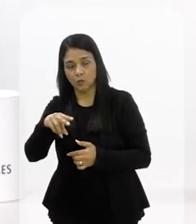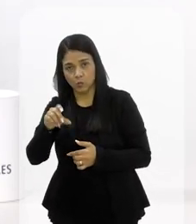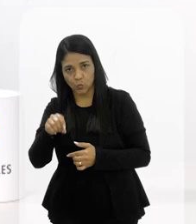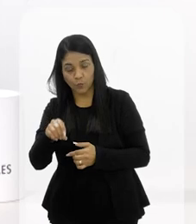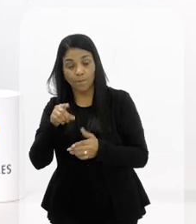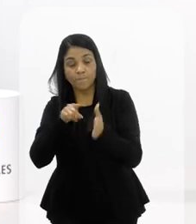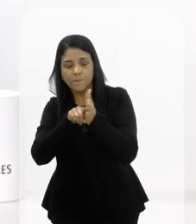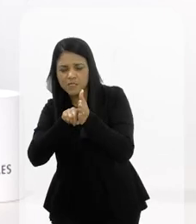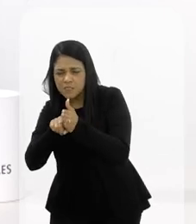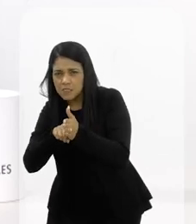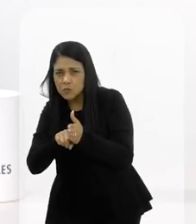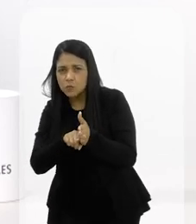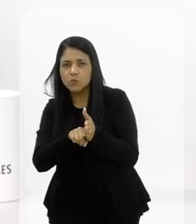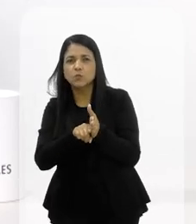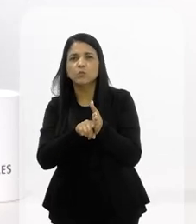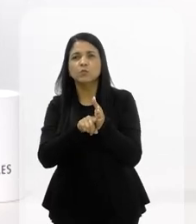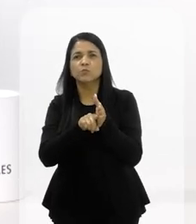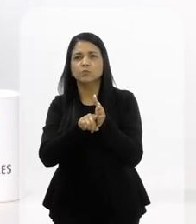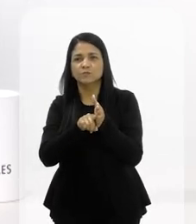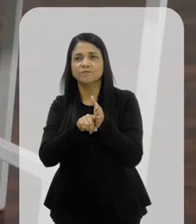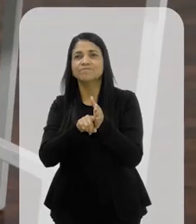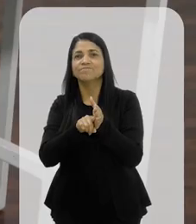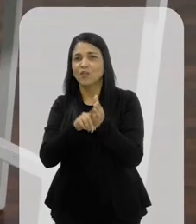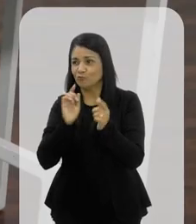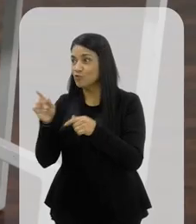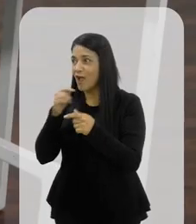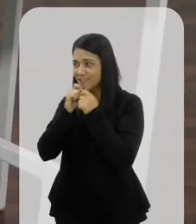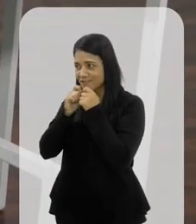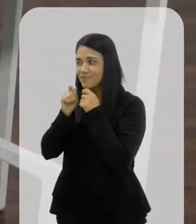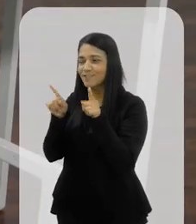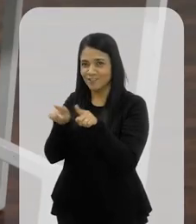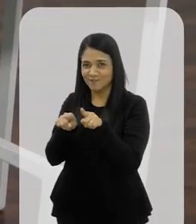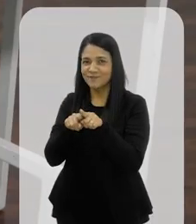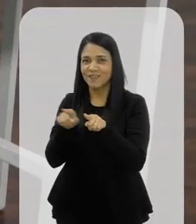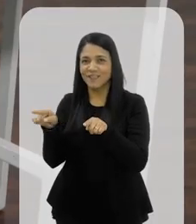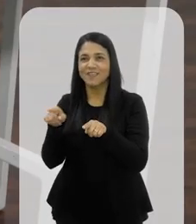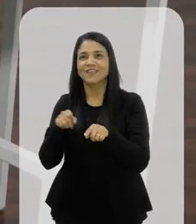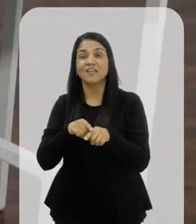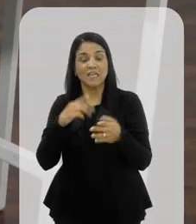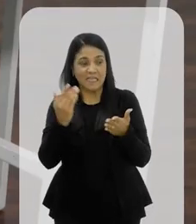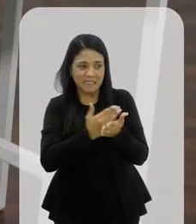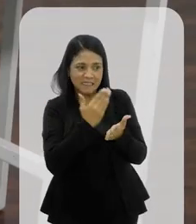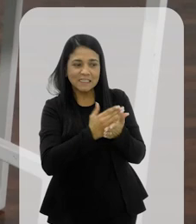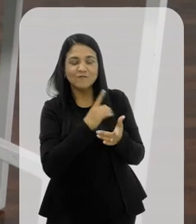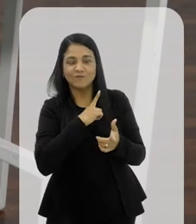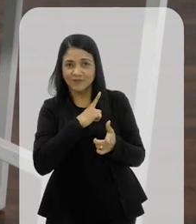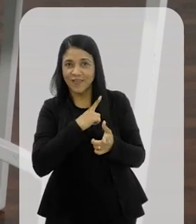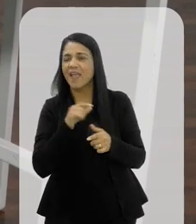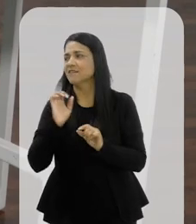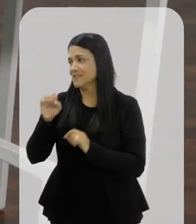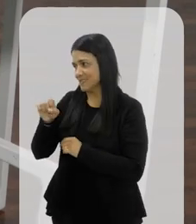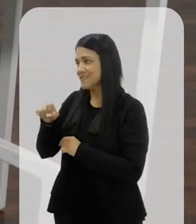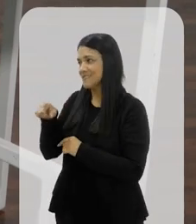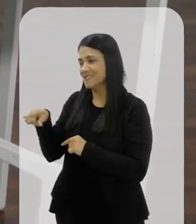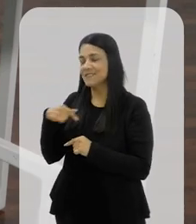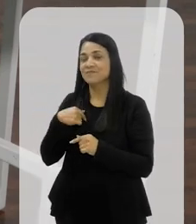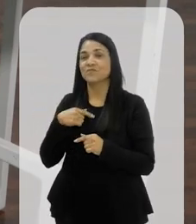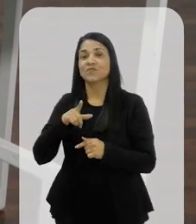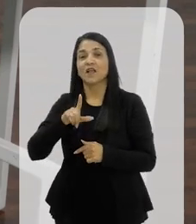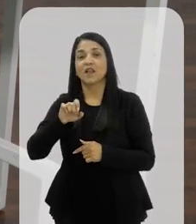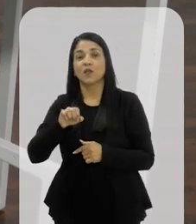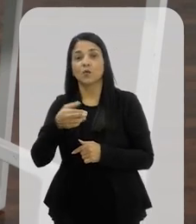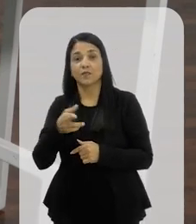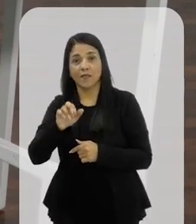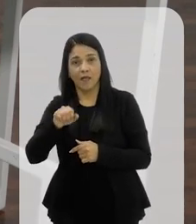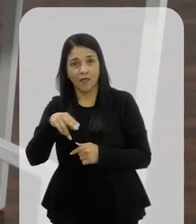pesquisador já entrevistei Leonard passou R me devendo a edição de um livro sim sim o Ricardo ess e